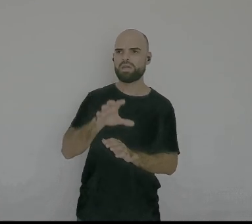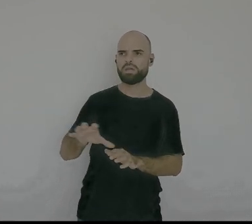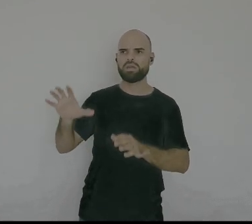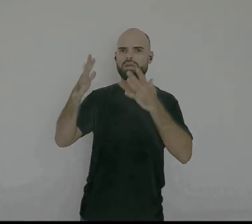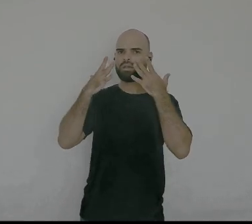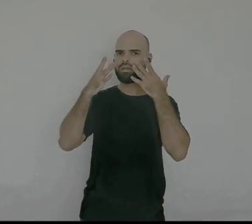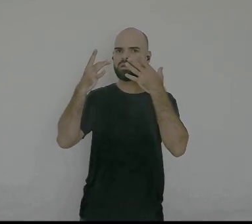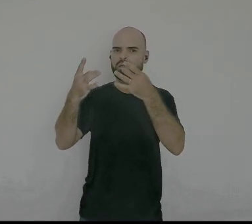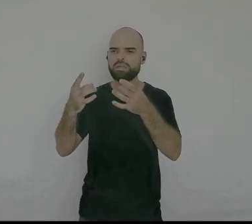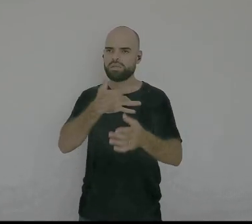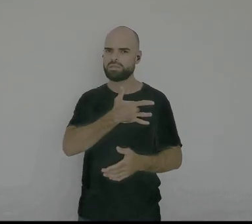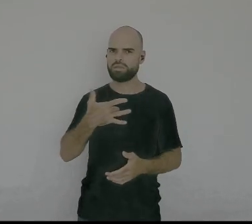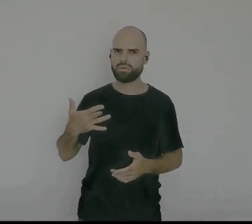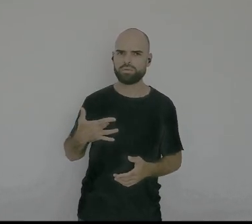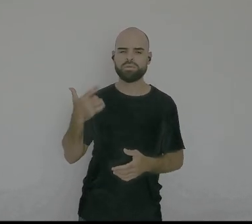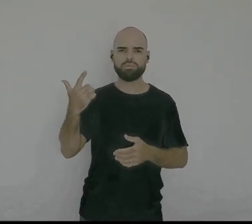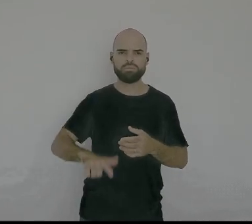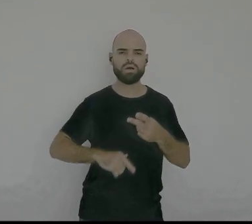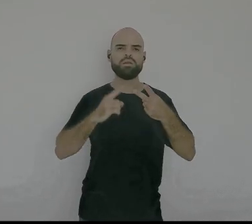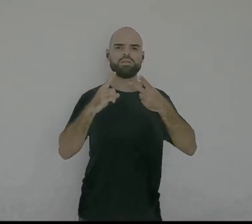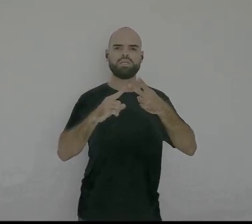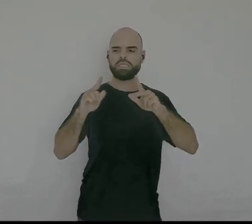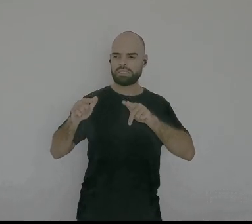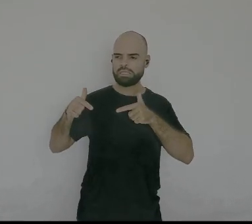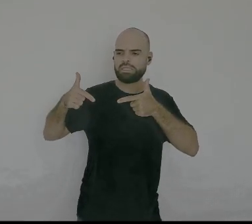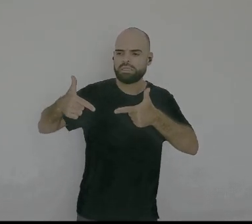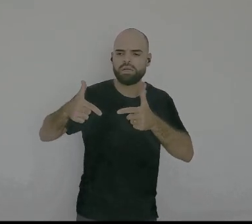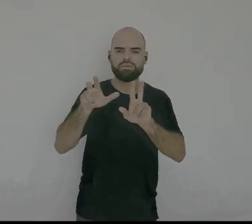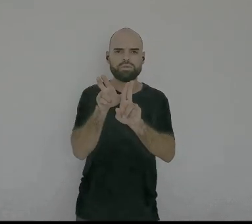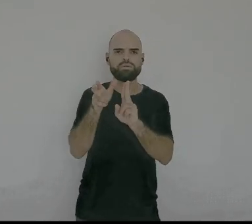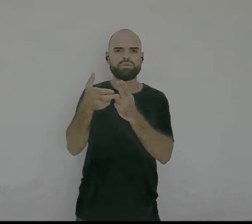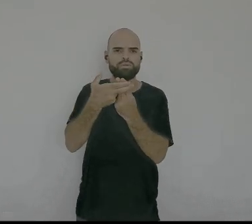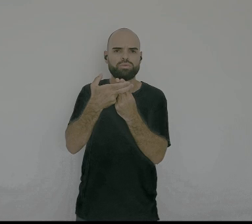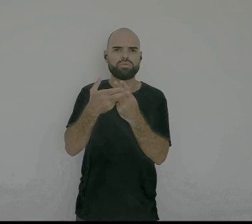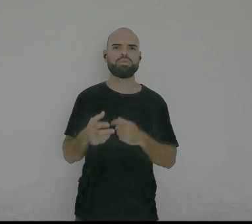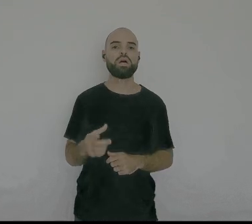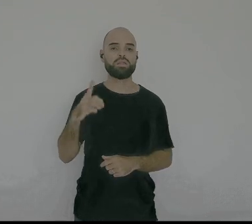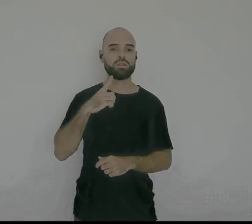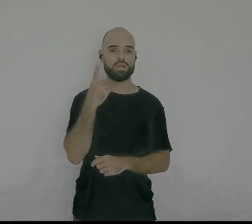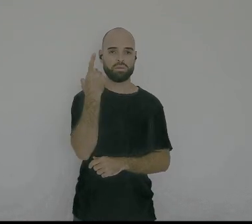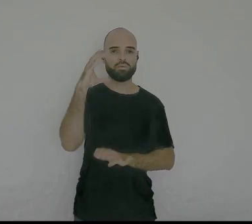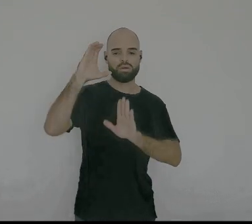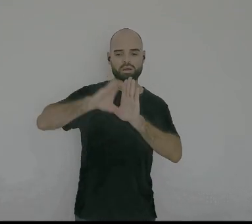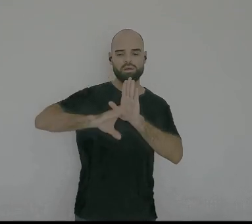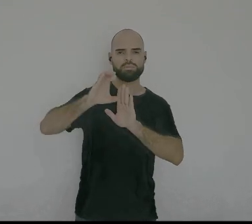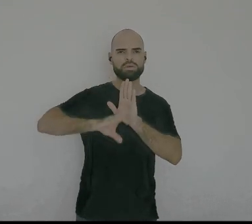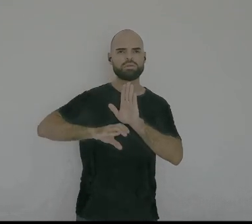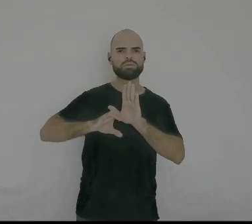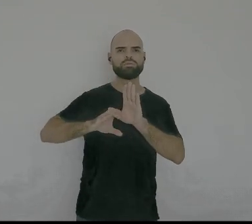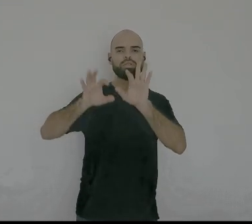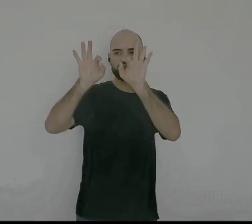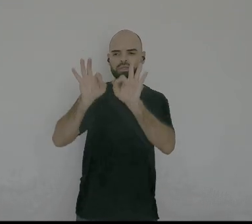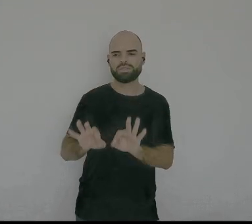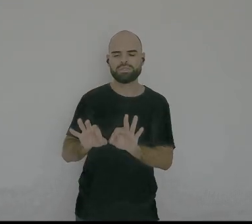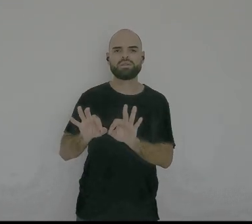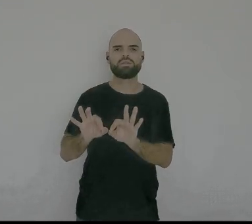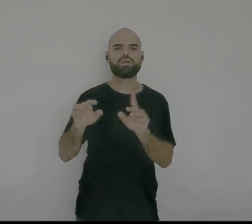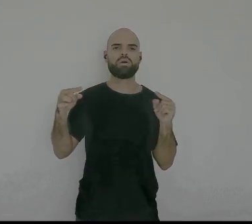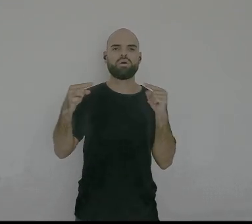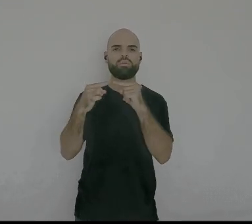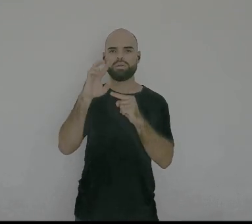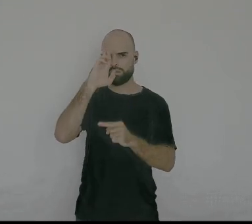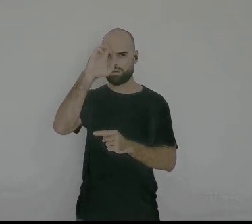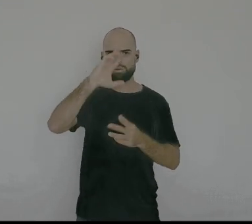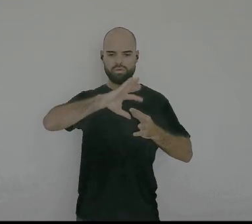livros aqui, Redes de Atenção à Saúde e Desafios do SUS, que tem um